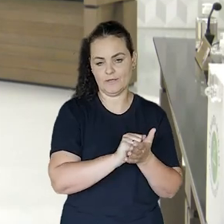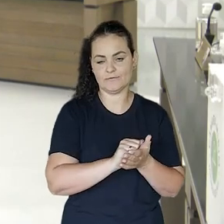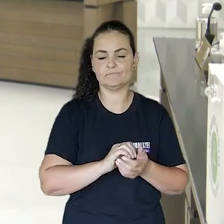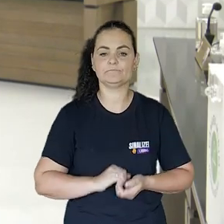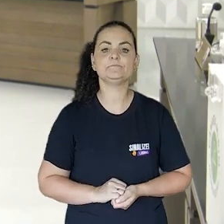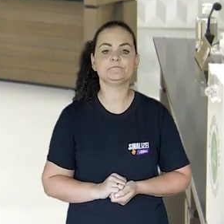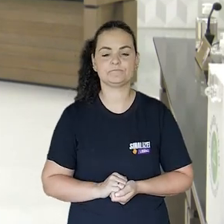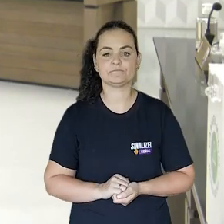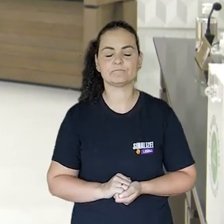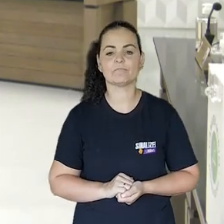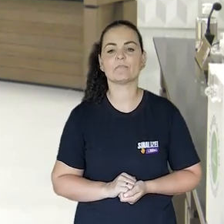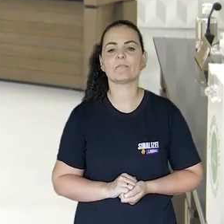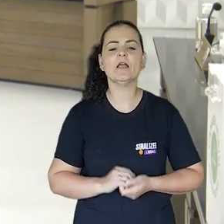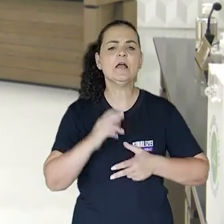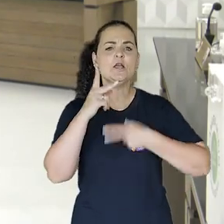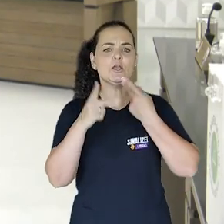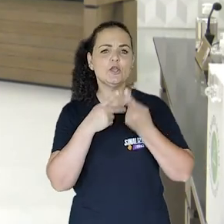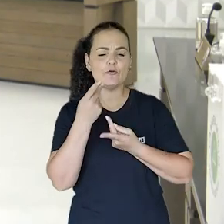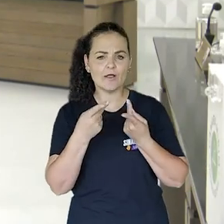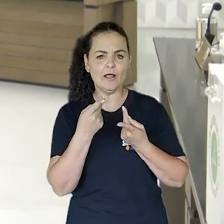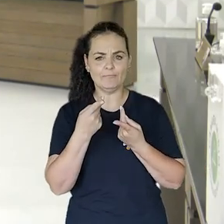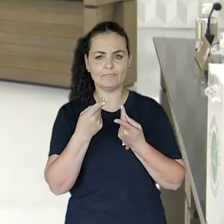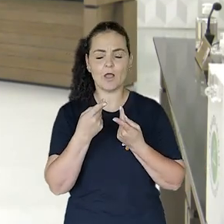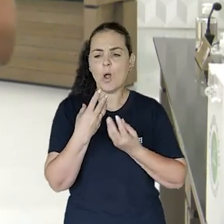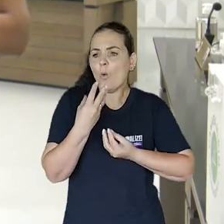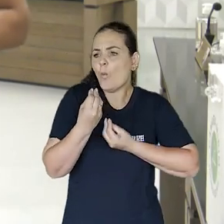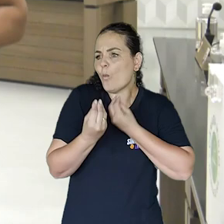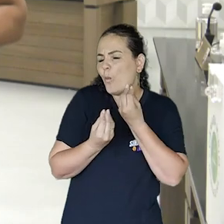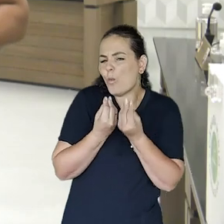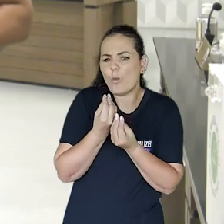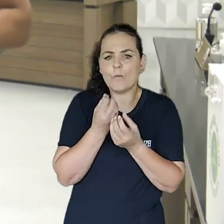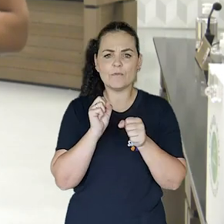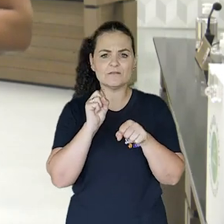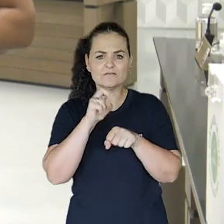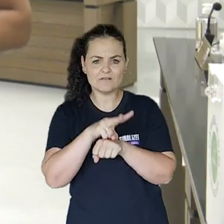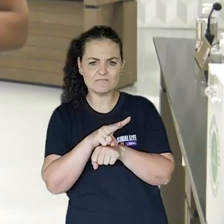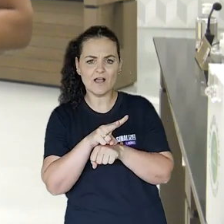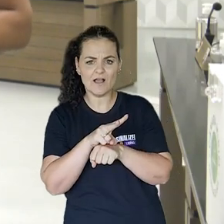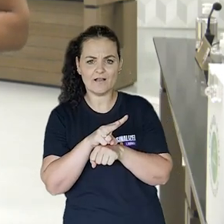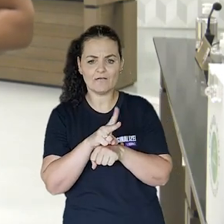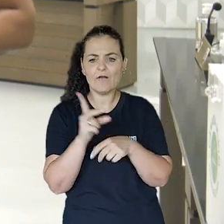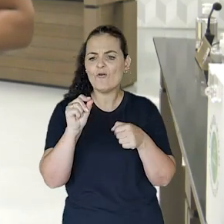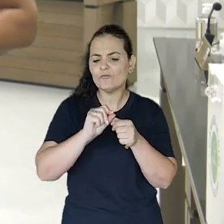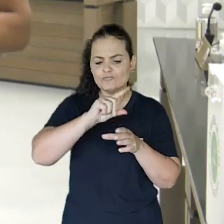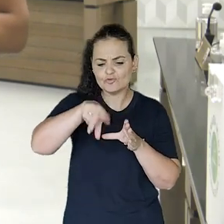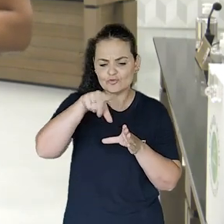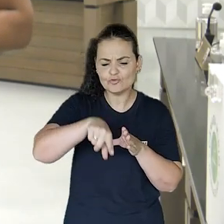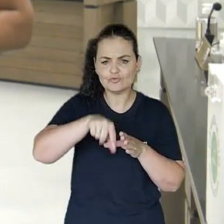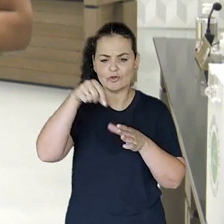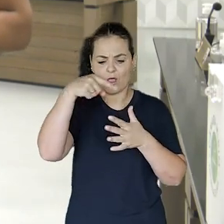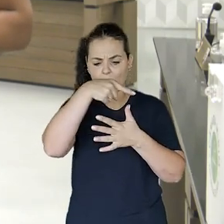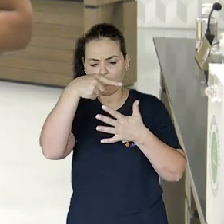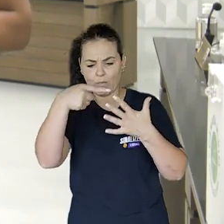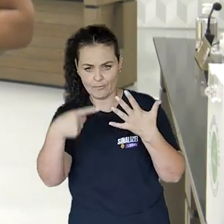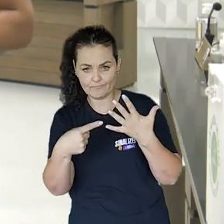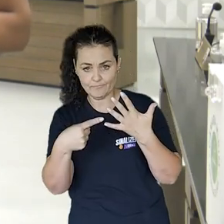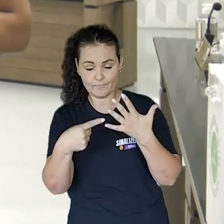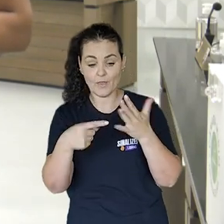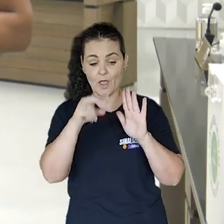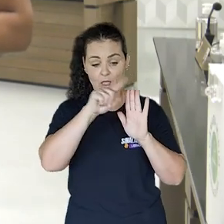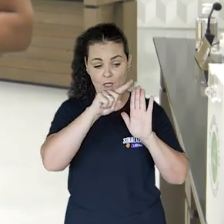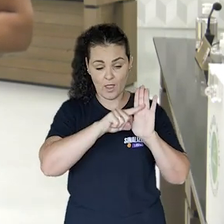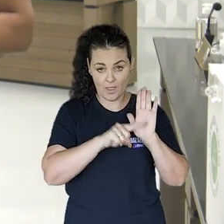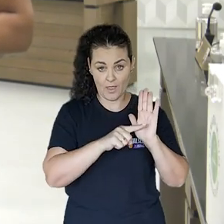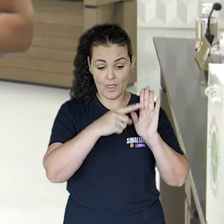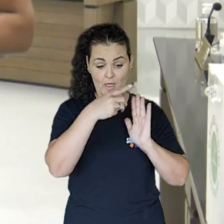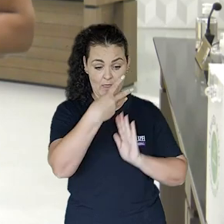falar como que é definido, né, essas vagas e para o sorteio? Isso. Lá no item 3.5 do regulamento,